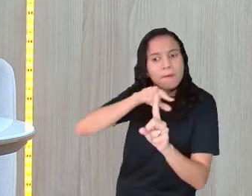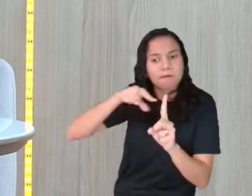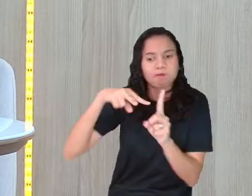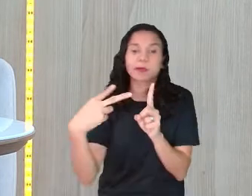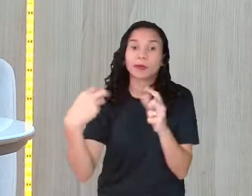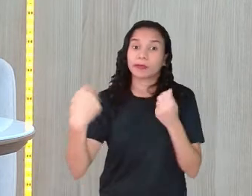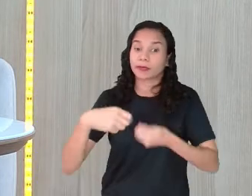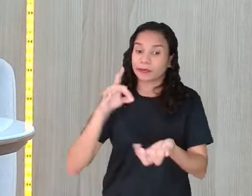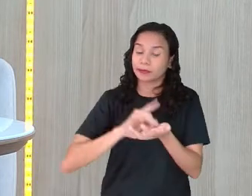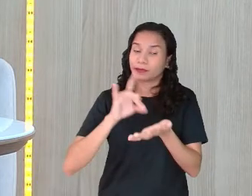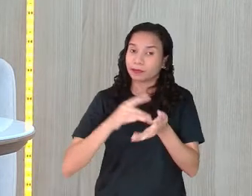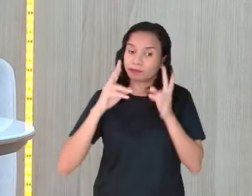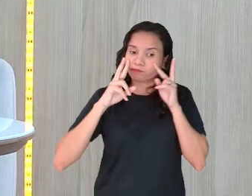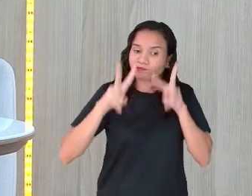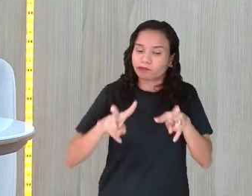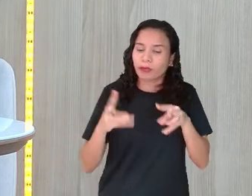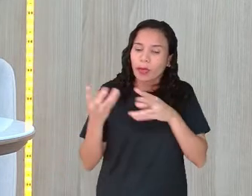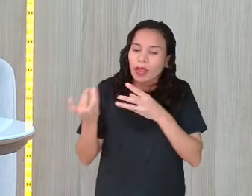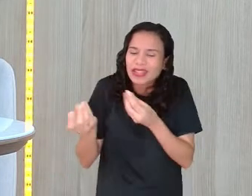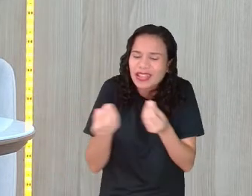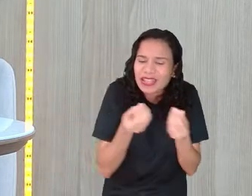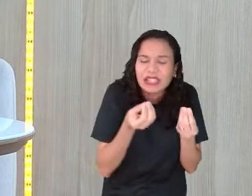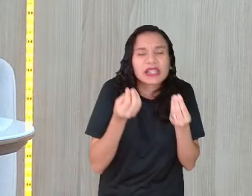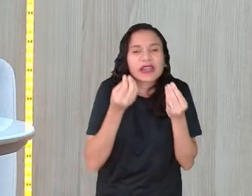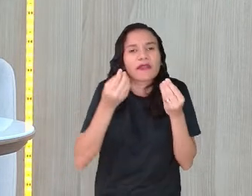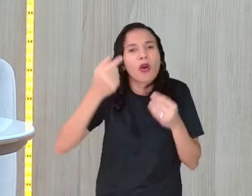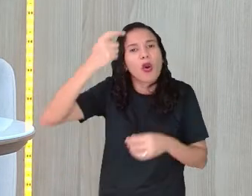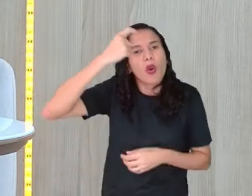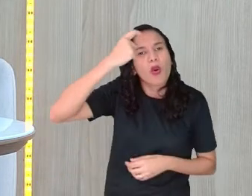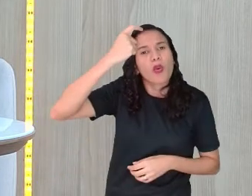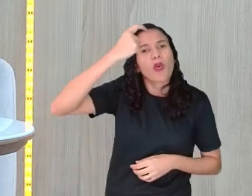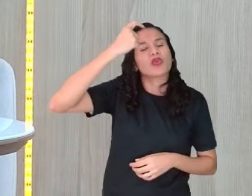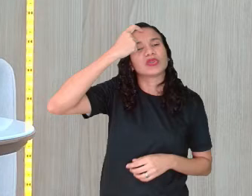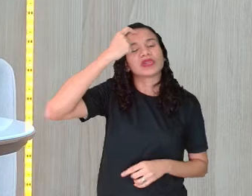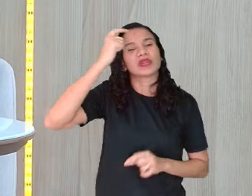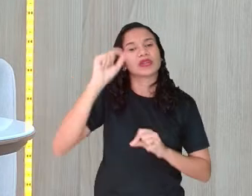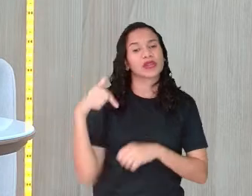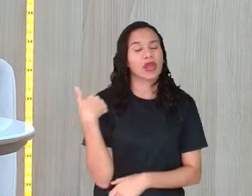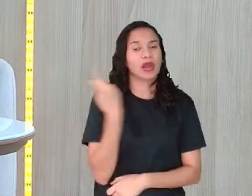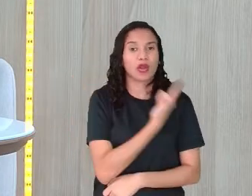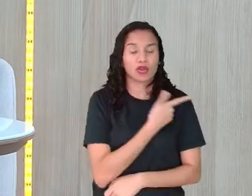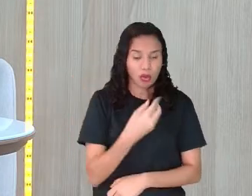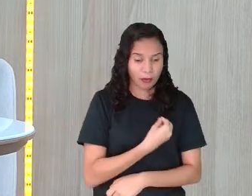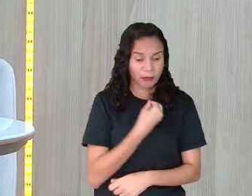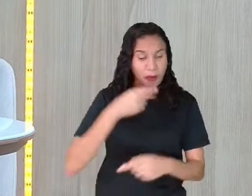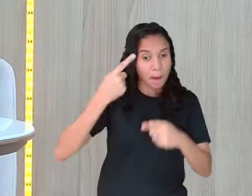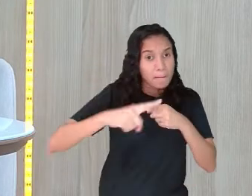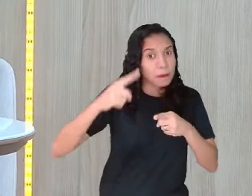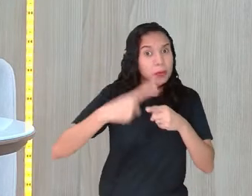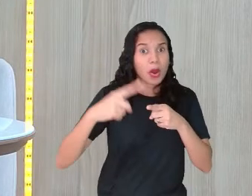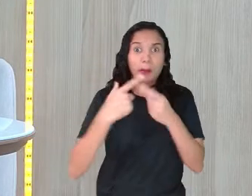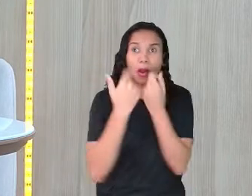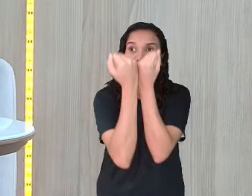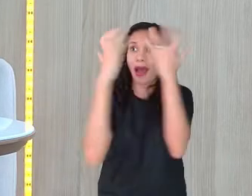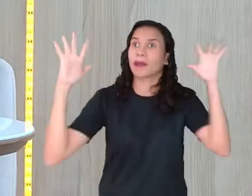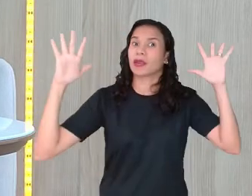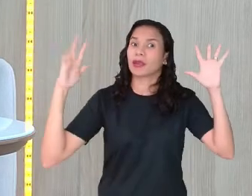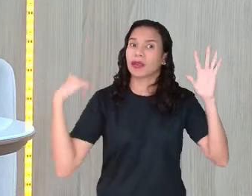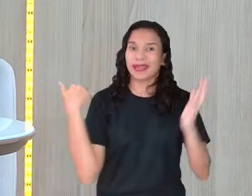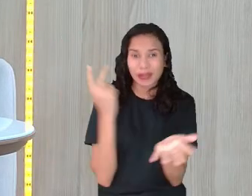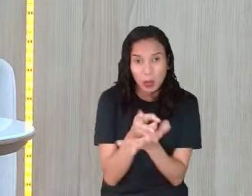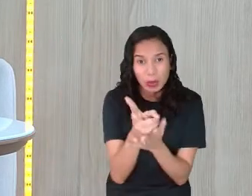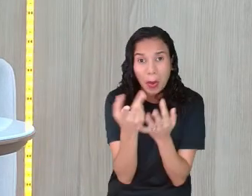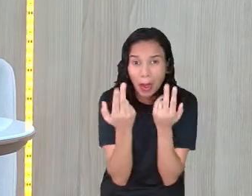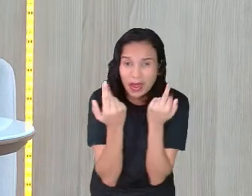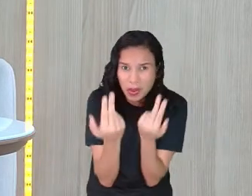gente precisa ter um olhar mais sensível, se conscientizar que a gente vive uma crise ambiental e se a gente continuar com esses